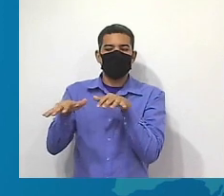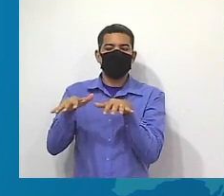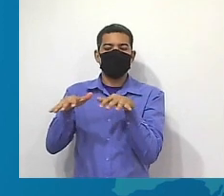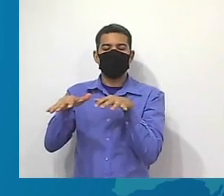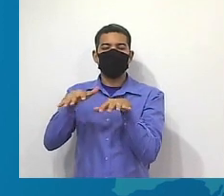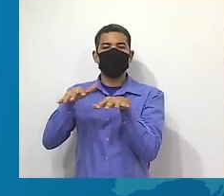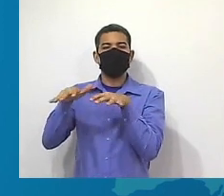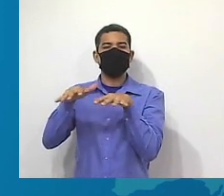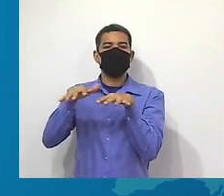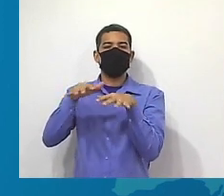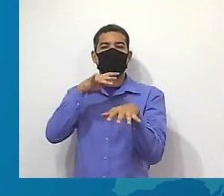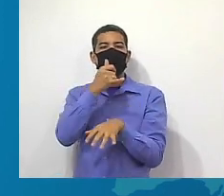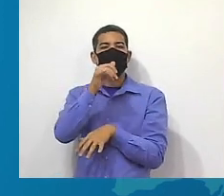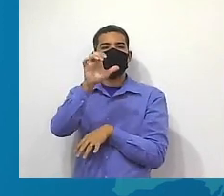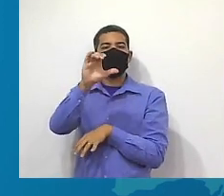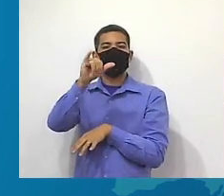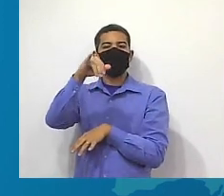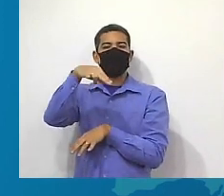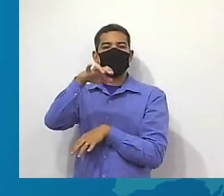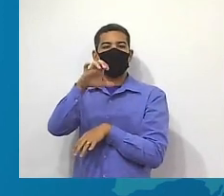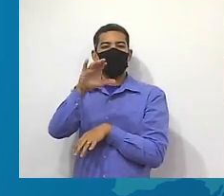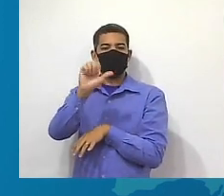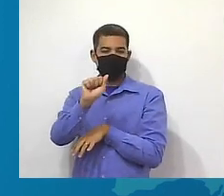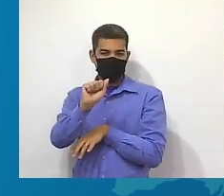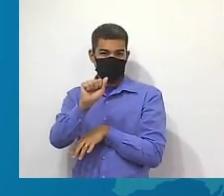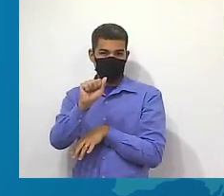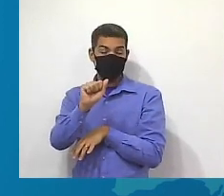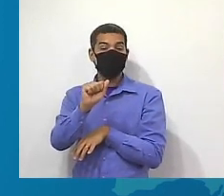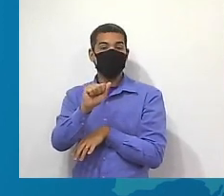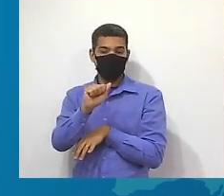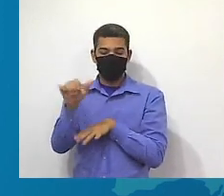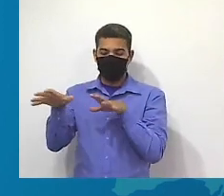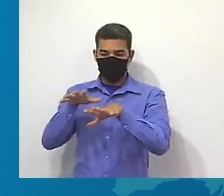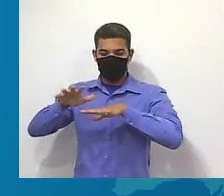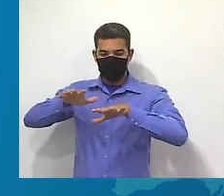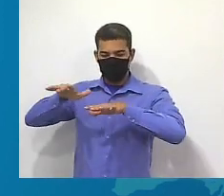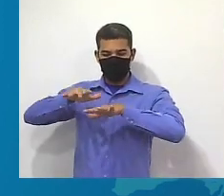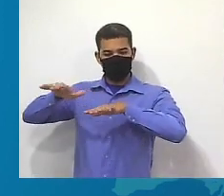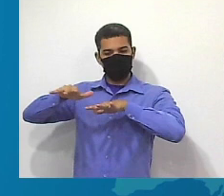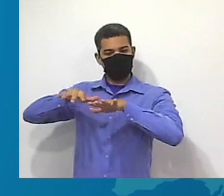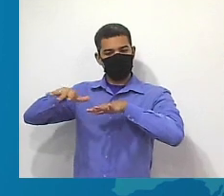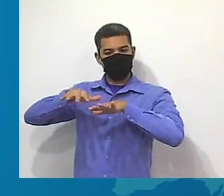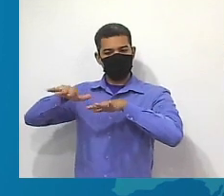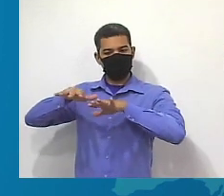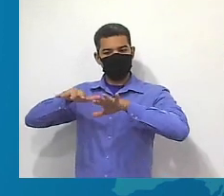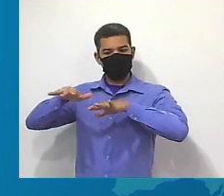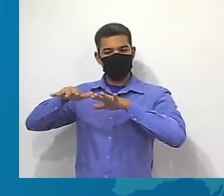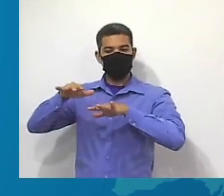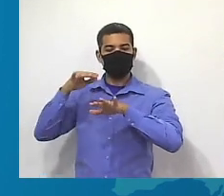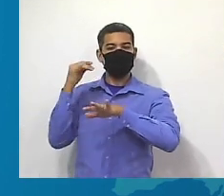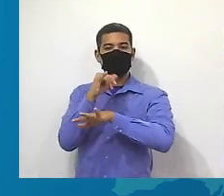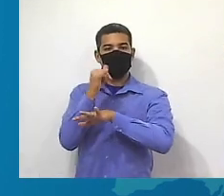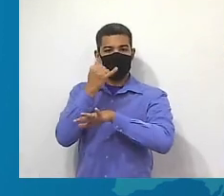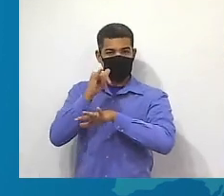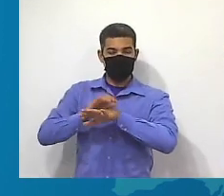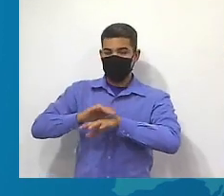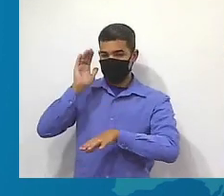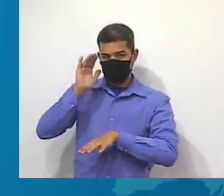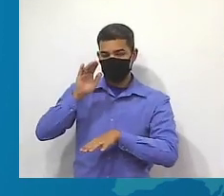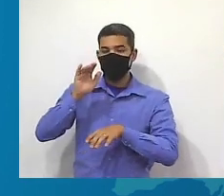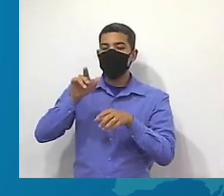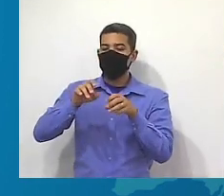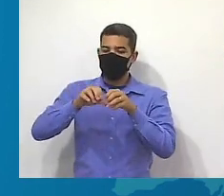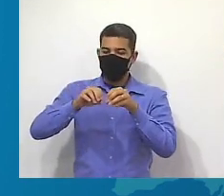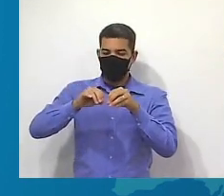água. Uma vez que essas moléculas de água estão mais movimentadas, se movimentando com uma energia maior, elas tendem a se